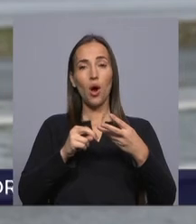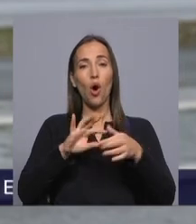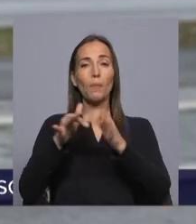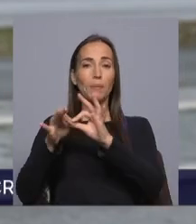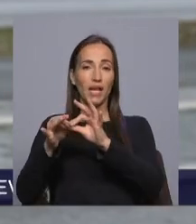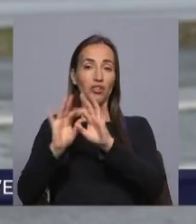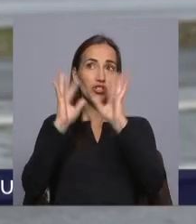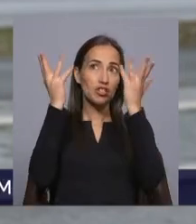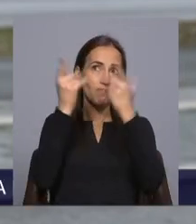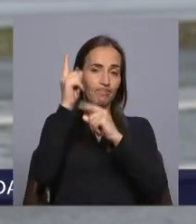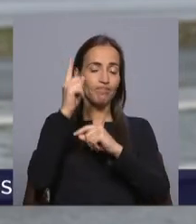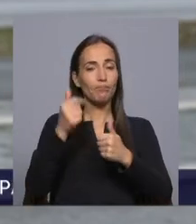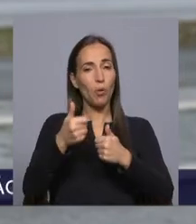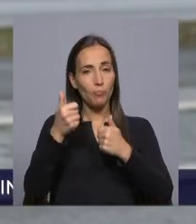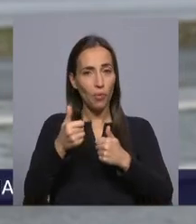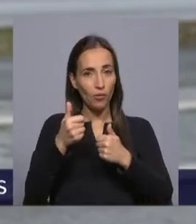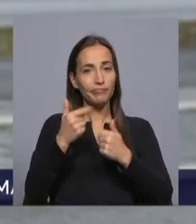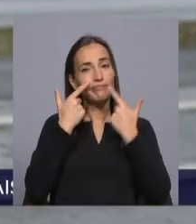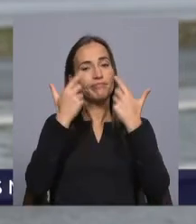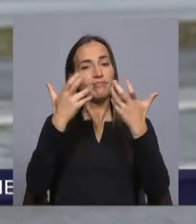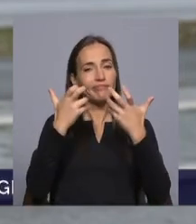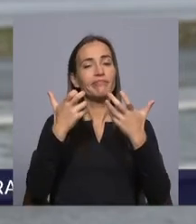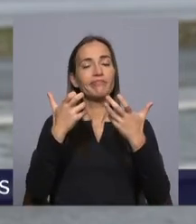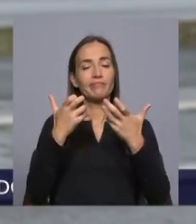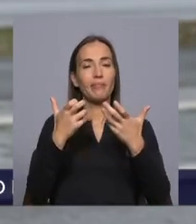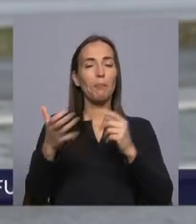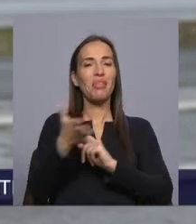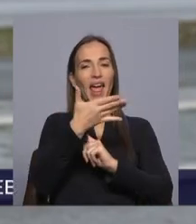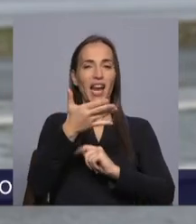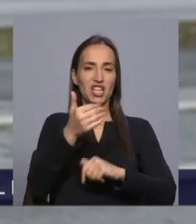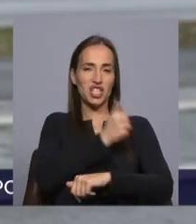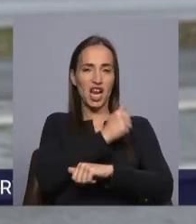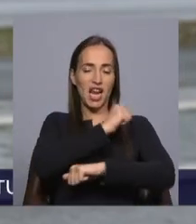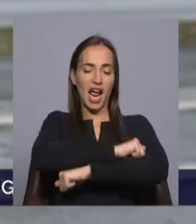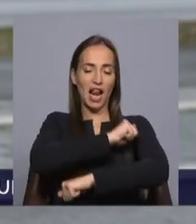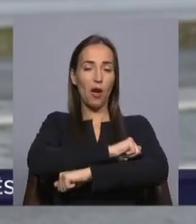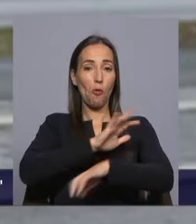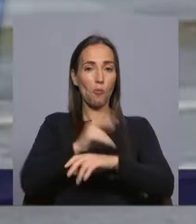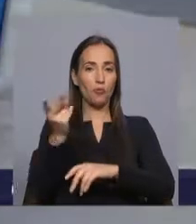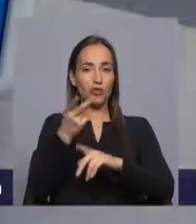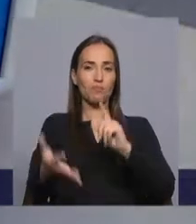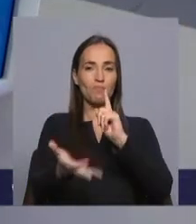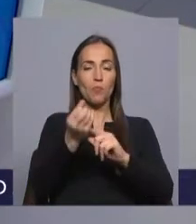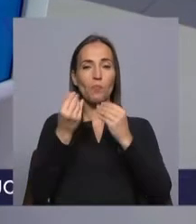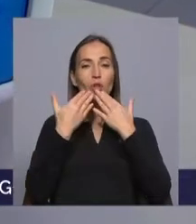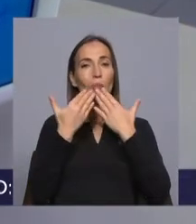bom realçar bandeirinha na janela, só pelo feito deles. Muito bem, os parabéns a estes dois jovens. Miguel, obrigado pelos comentários